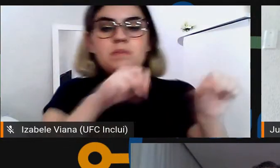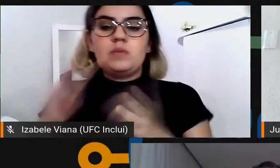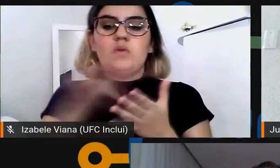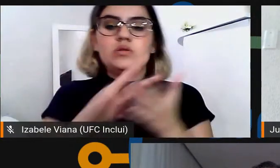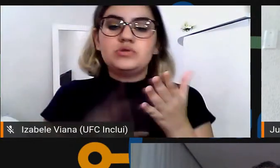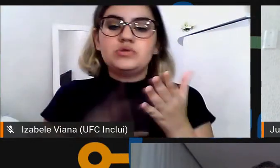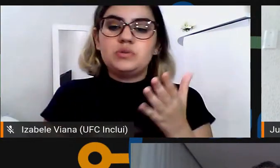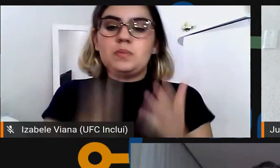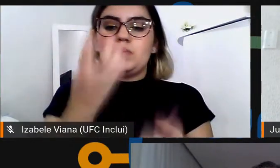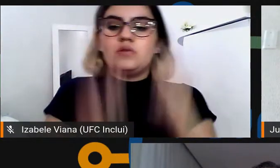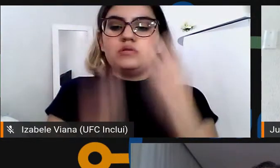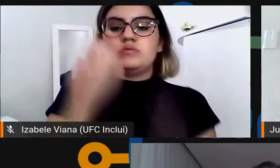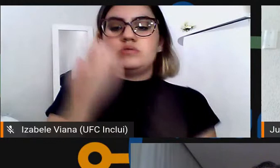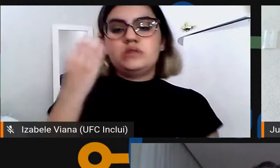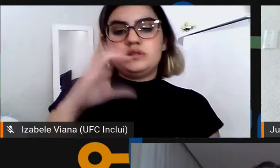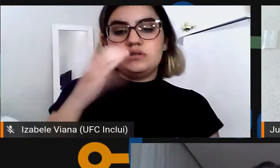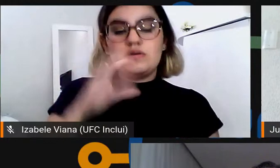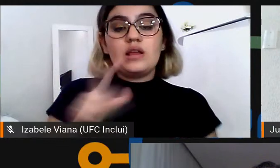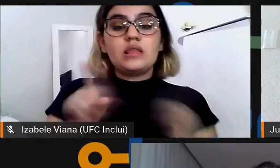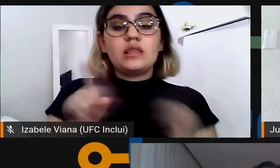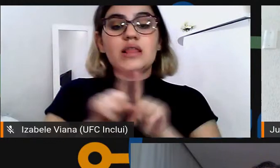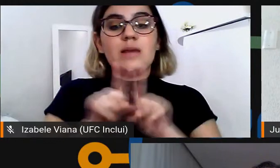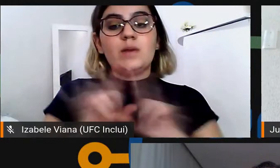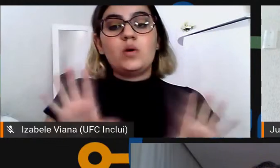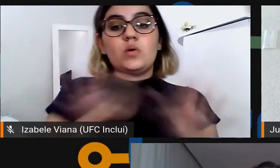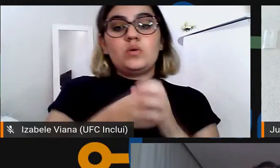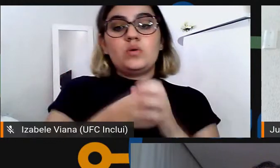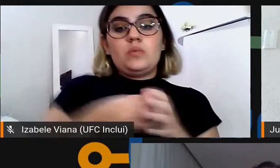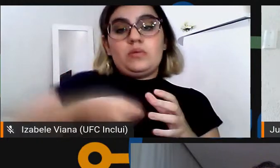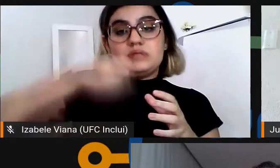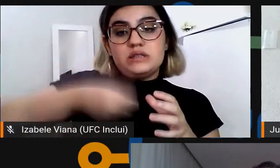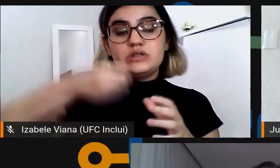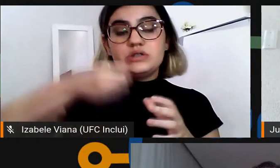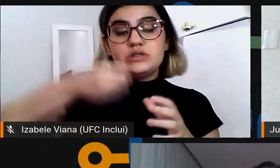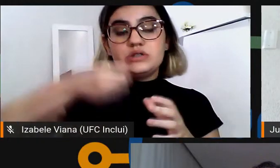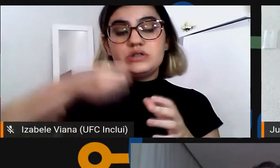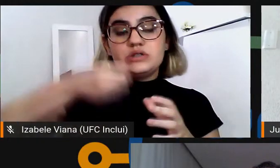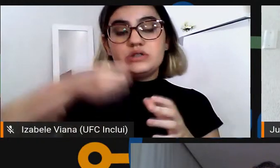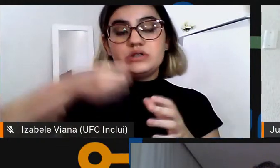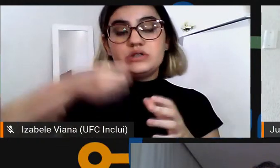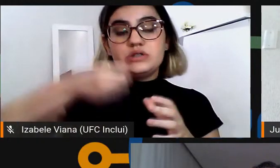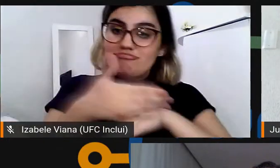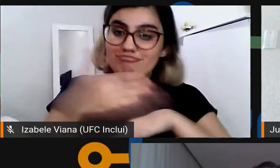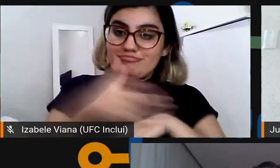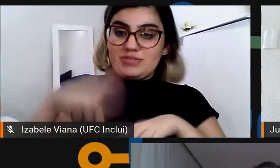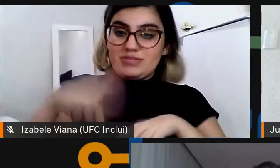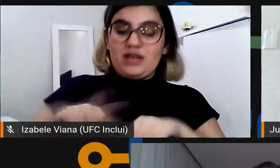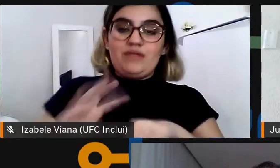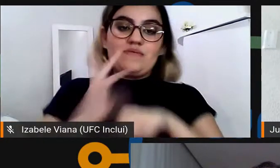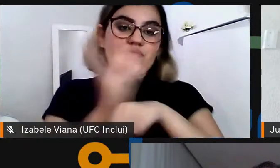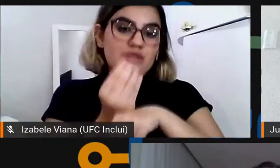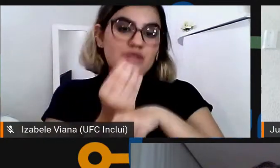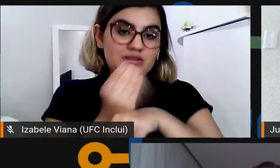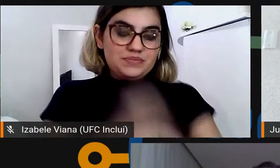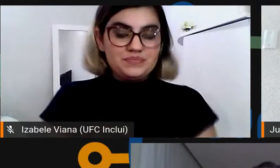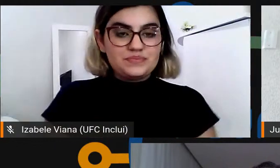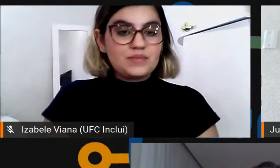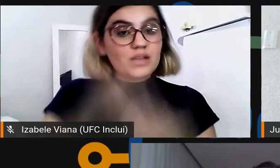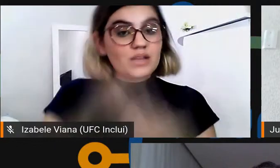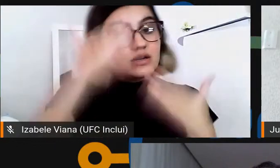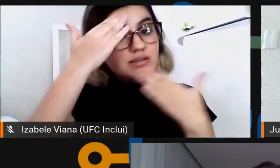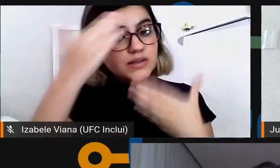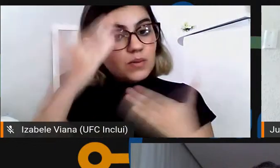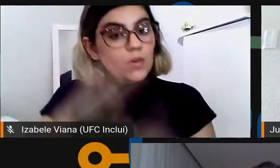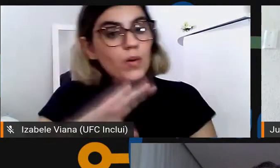equipe de bolsistas e estagiários que estão engajados na participação deste evento. Agradecemos as coordenações e secretarias de